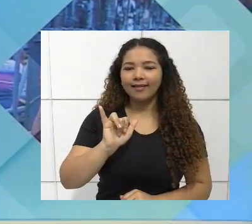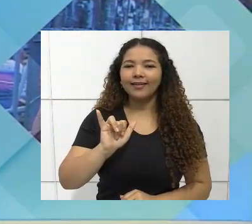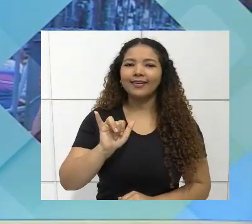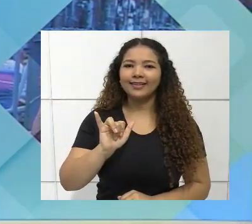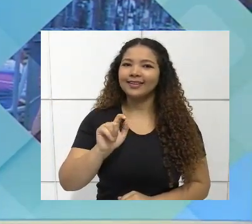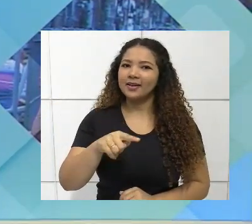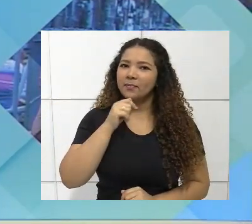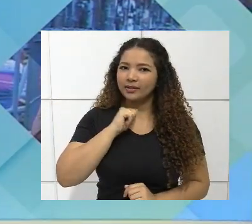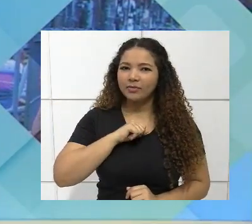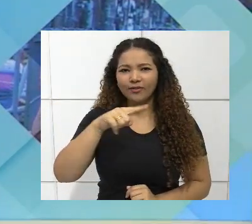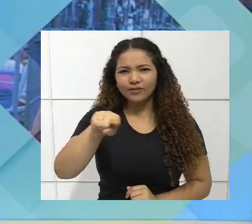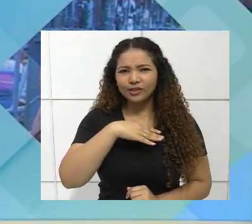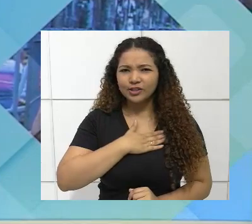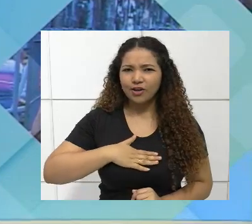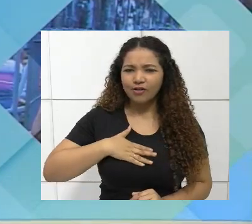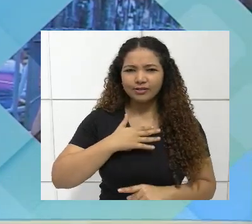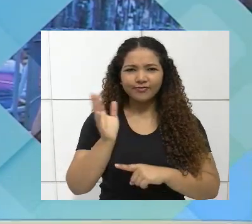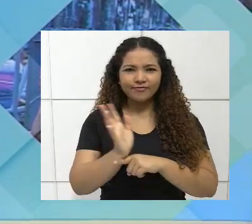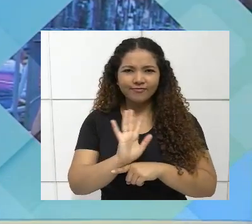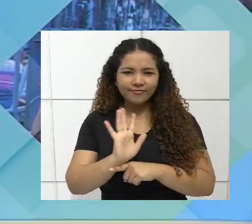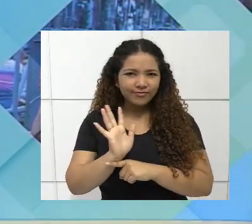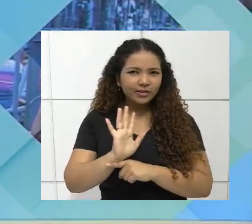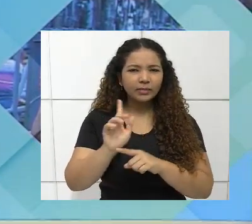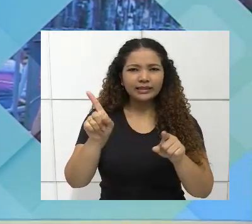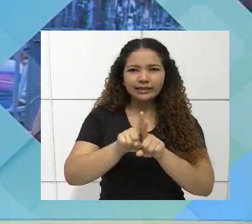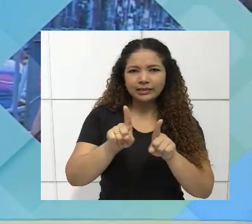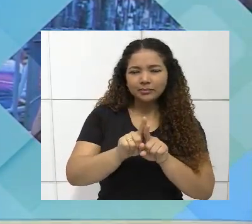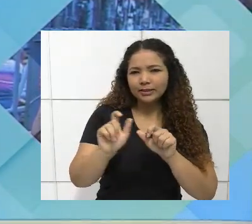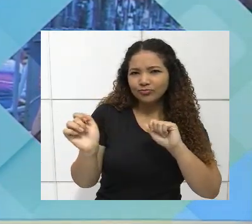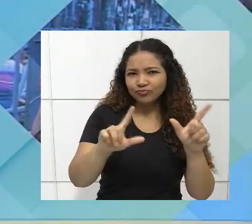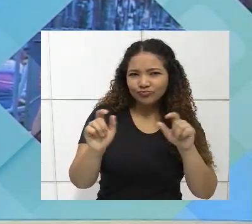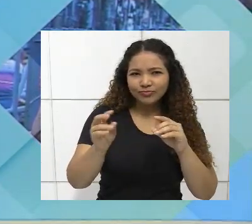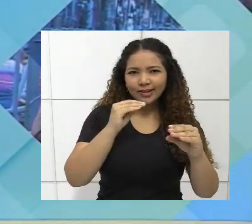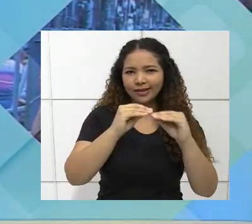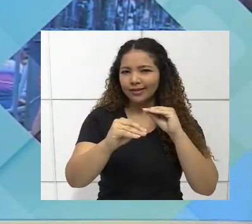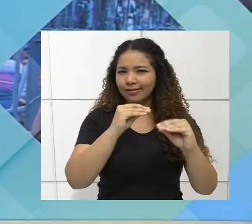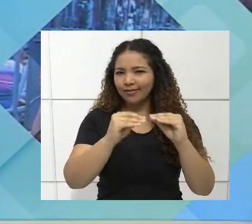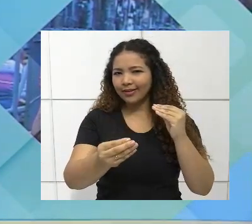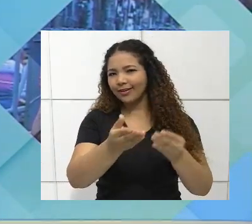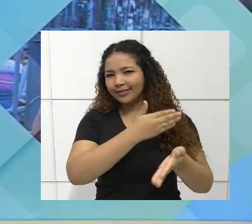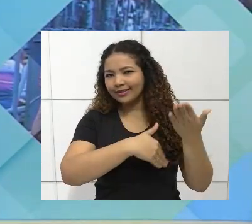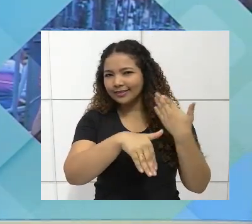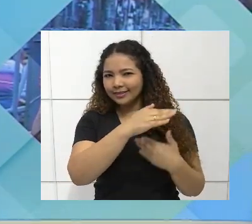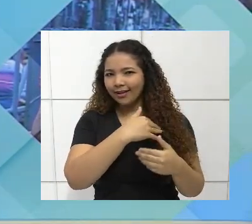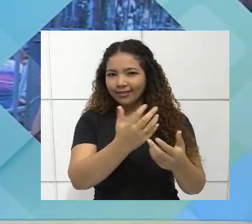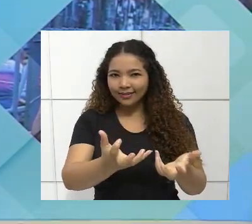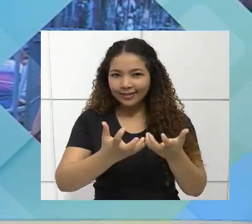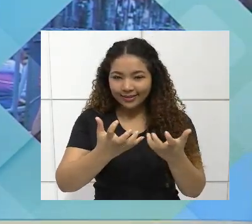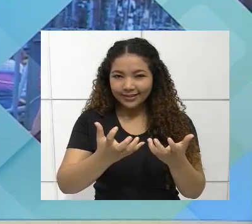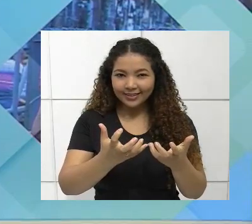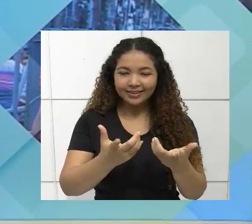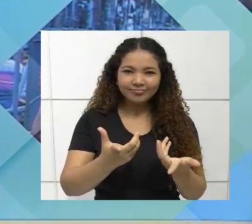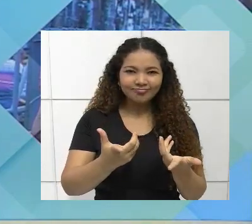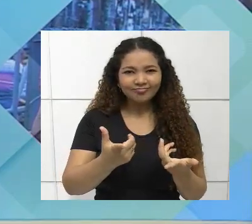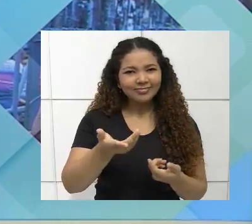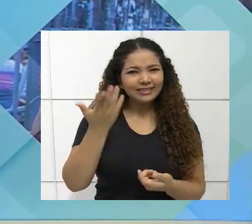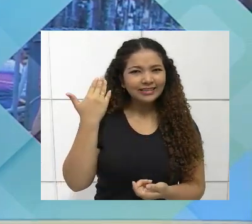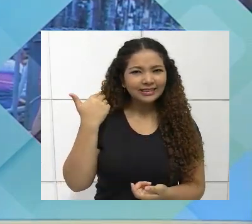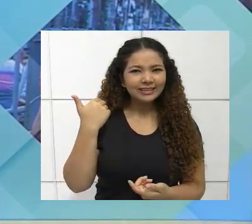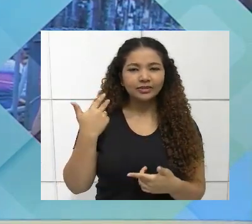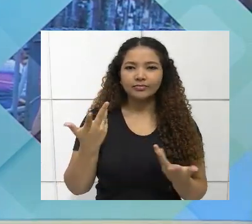Genipaúba, Sky Abaetetuba. Quer assistir a novela? Aquelas umas novelas que prestavam, década de 80, 90, 70, 80, 90, 2000, hoje